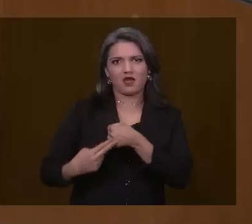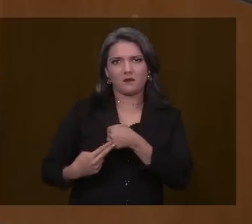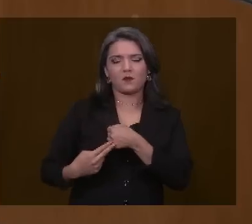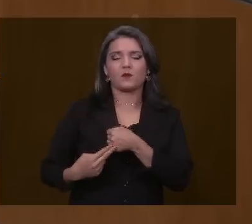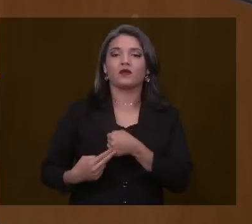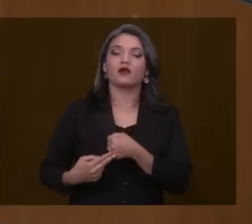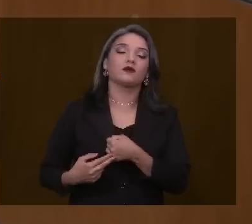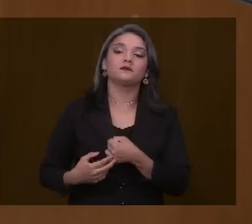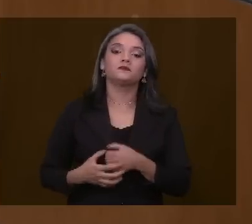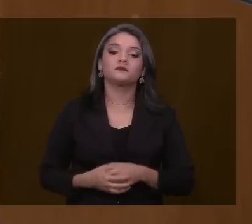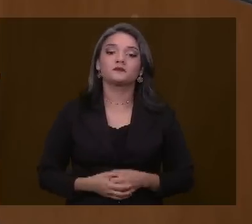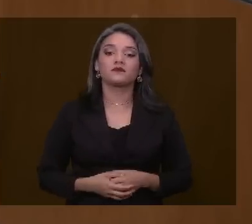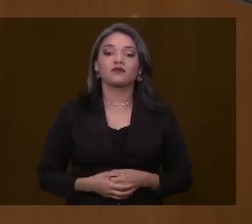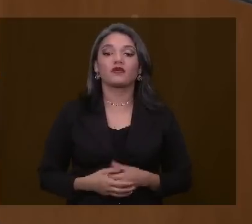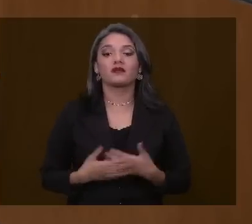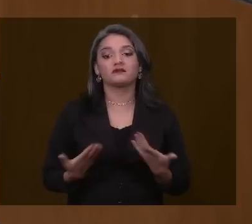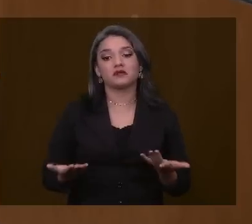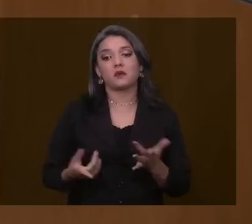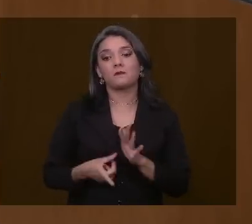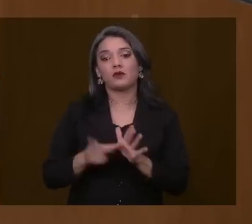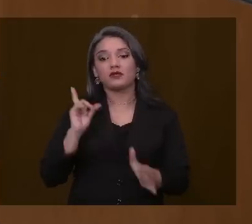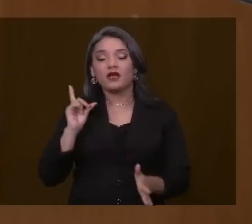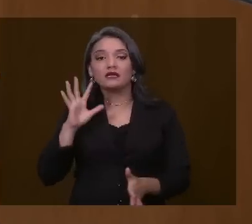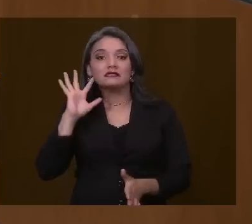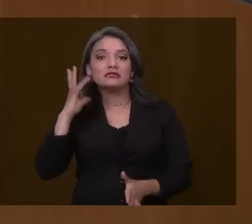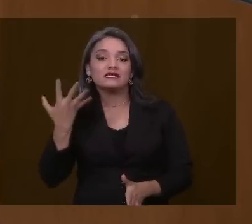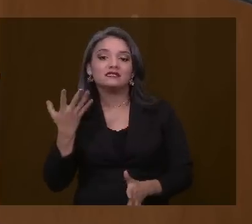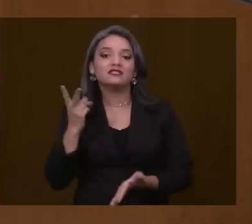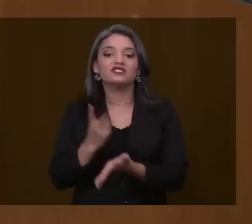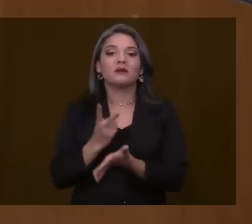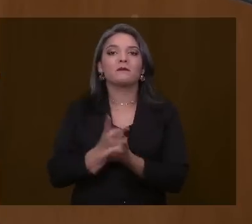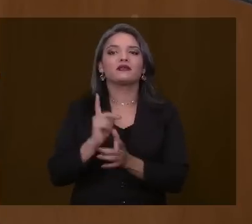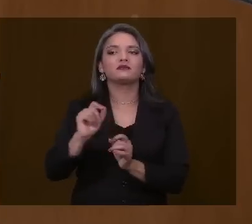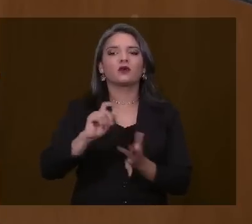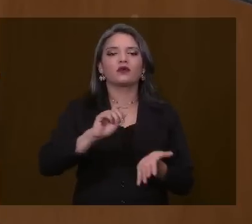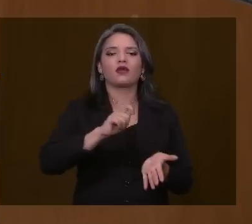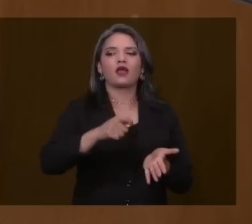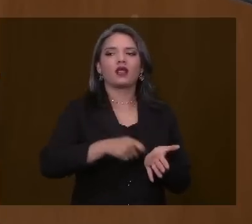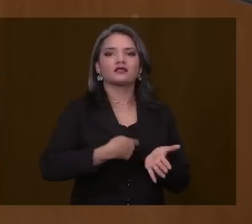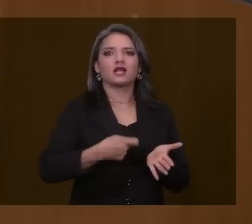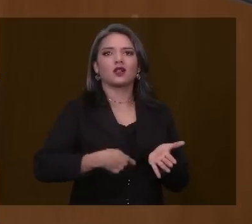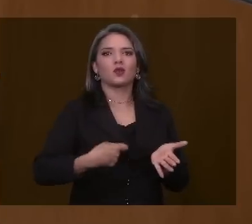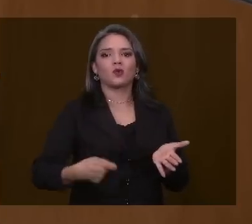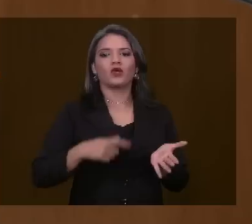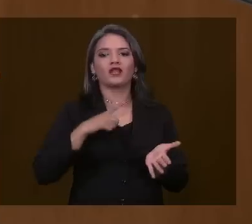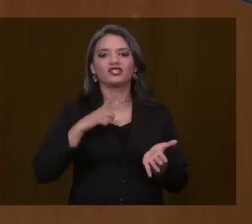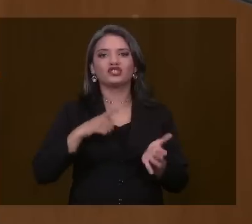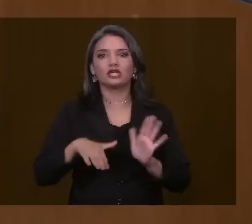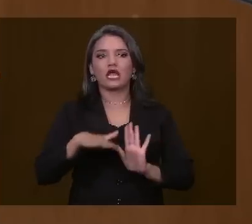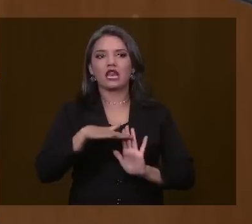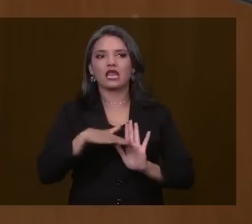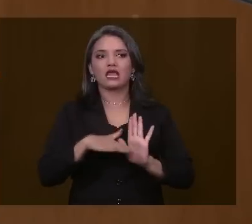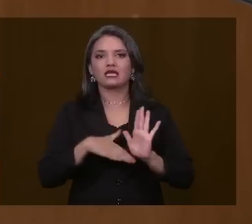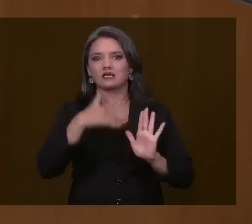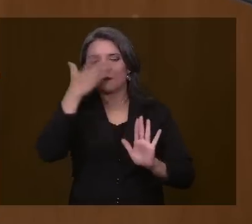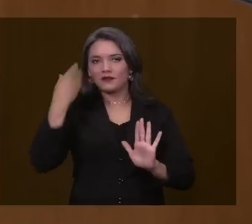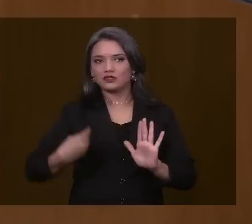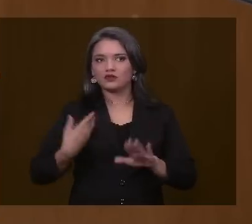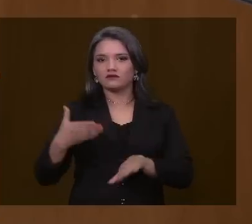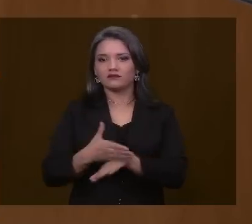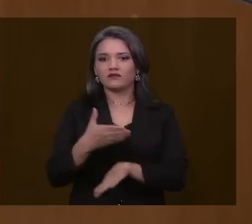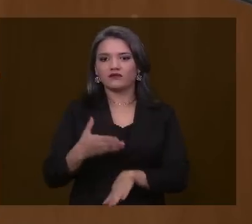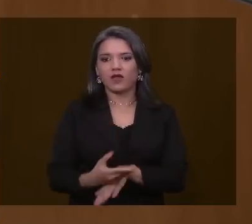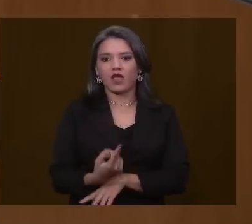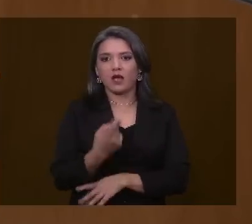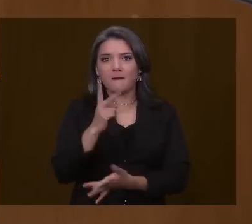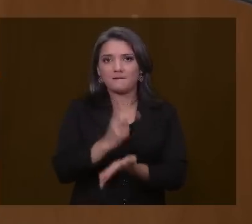decidia mesmo era o bico de pena. Páginas inteiras da lista de comparecimento assinadas por